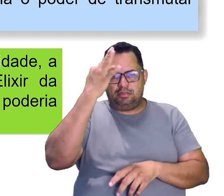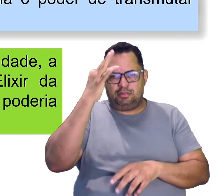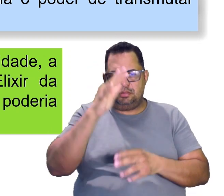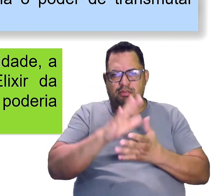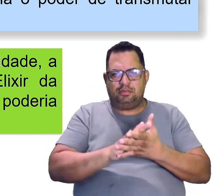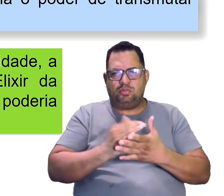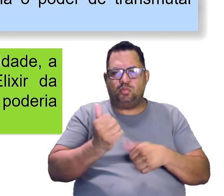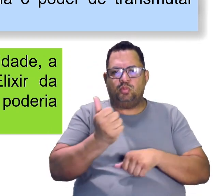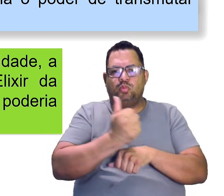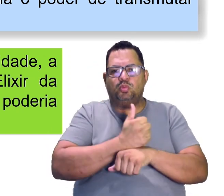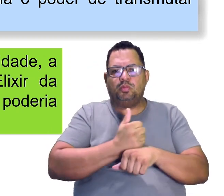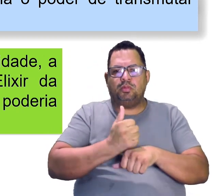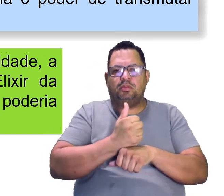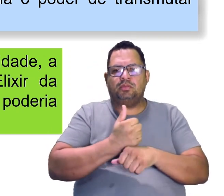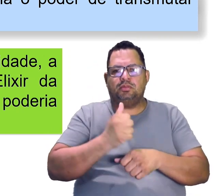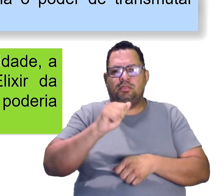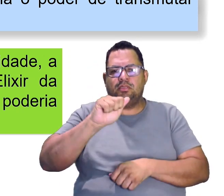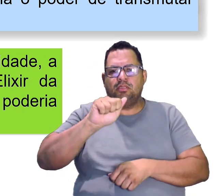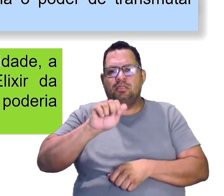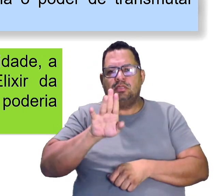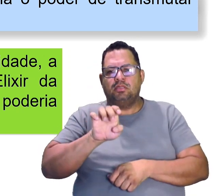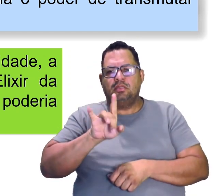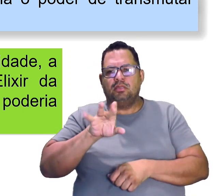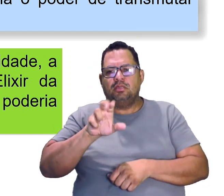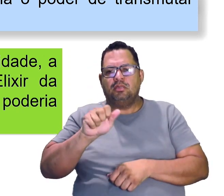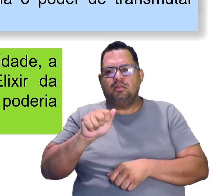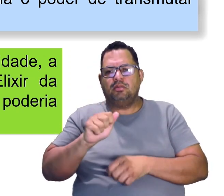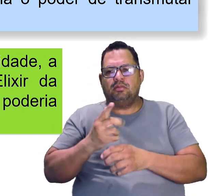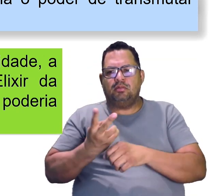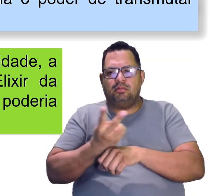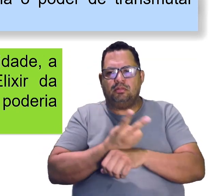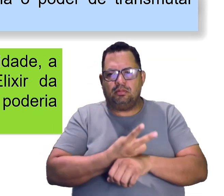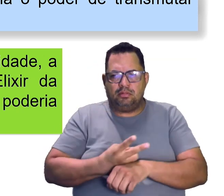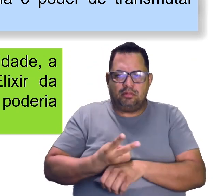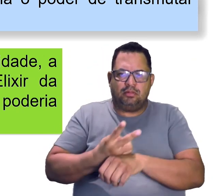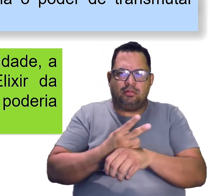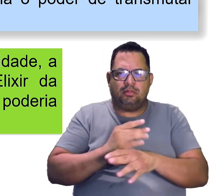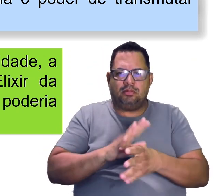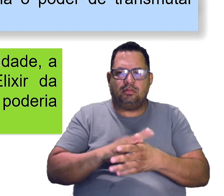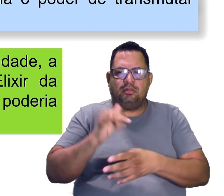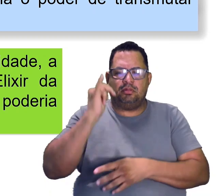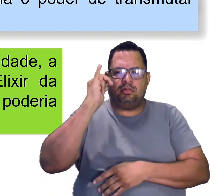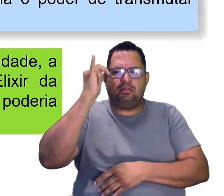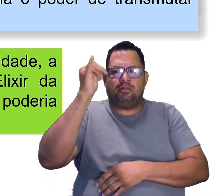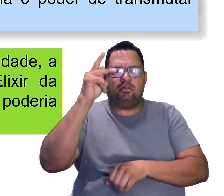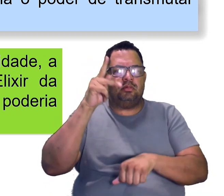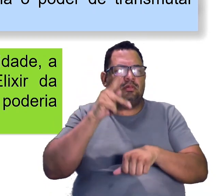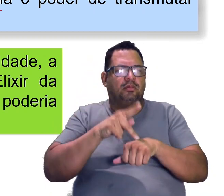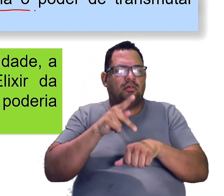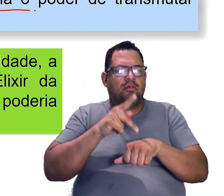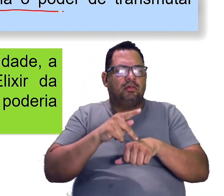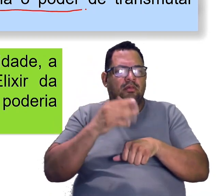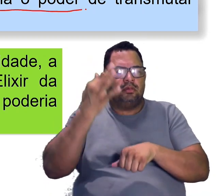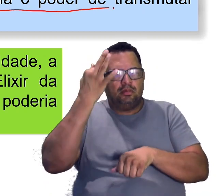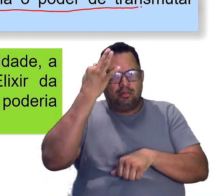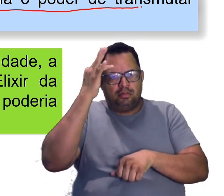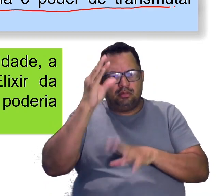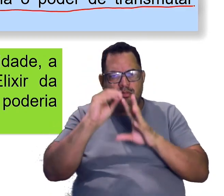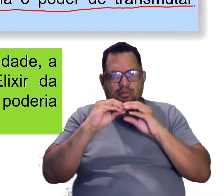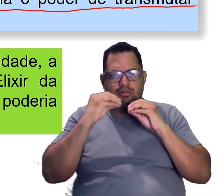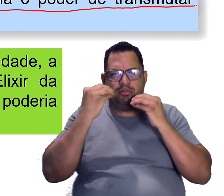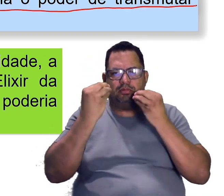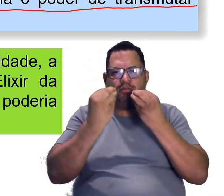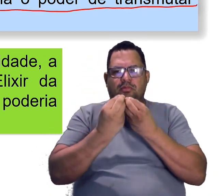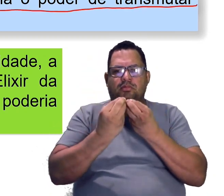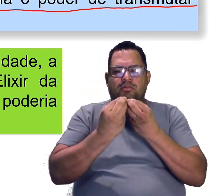alquimistas da época buscavam lendária pedra filosofal que é uma substância que supostamente tinha o poder de